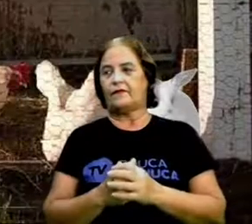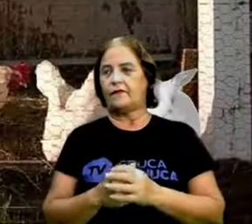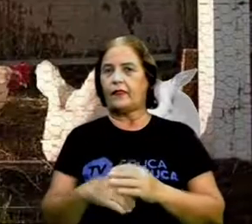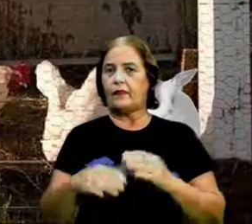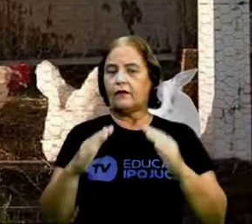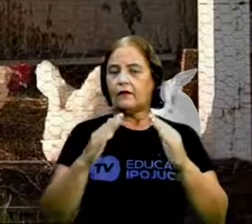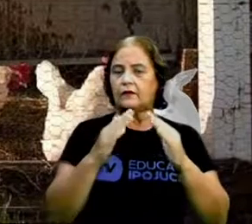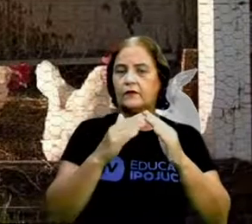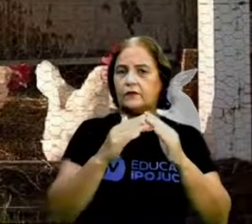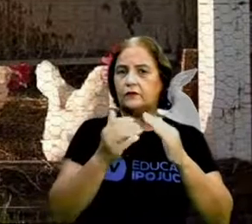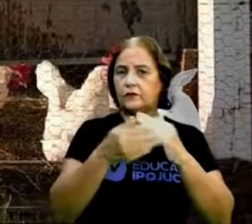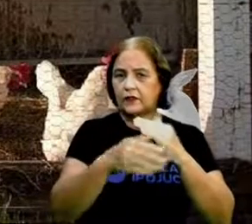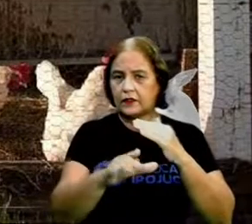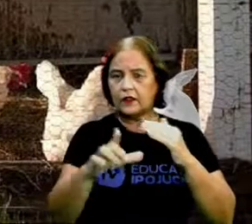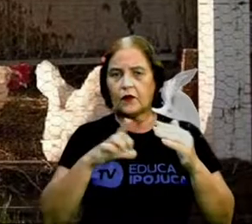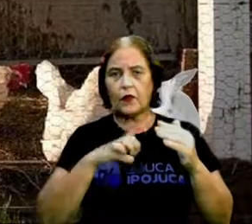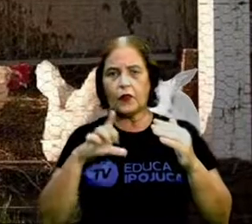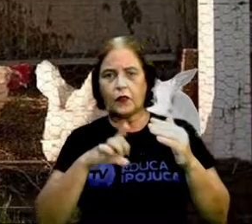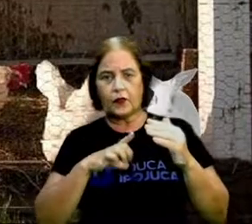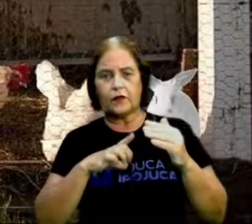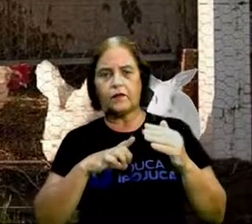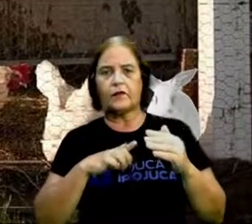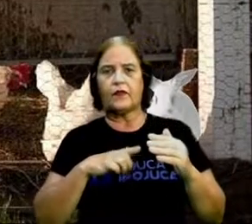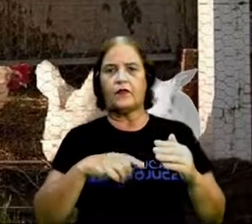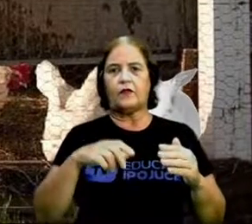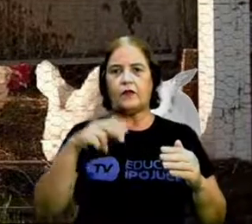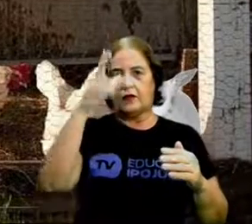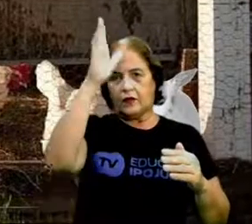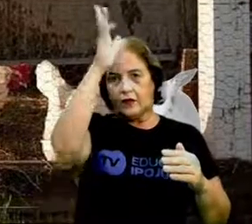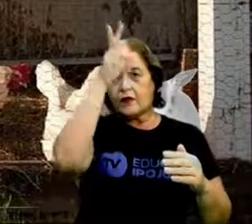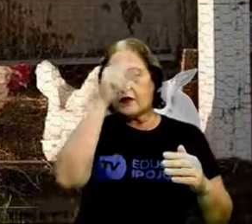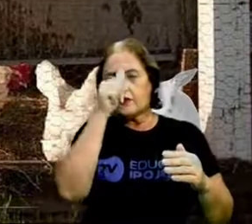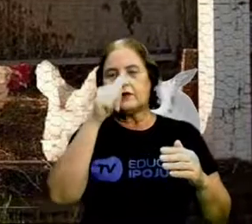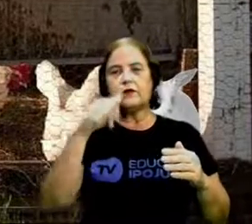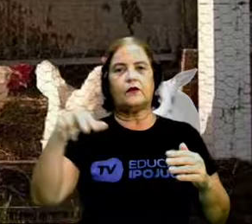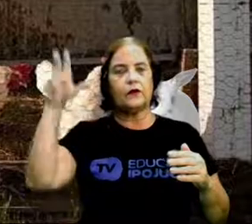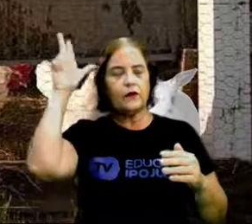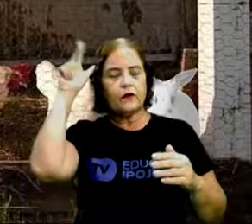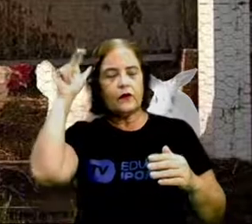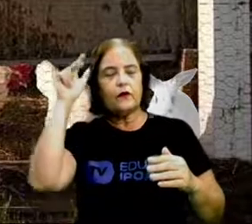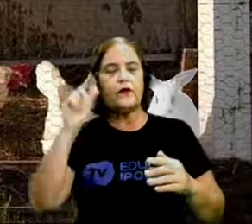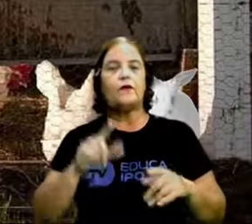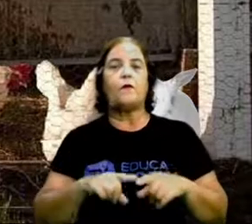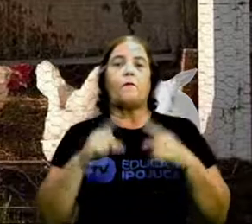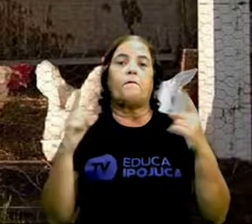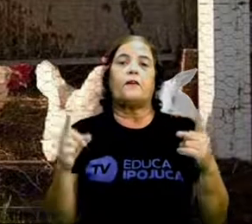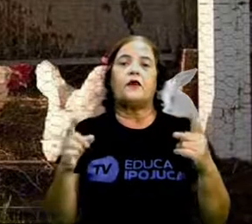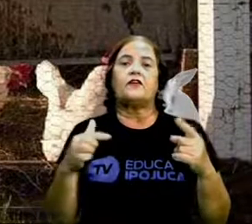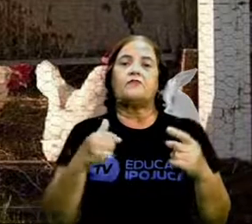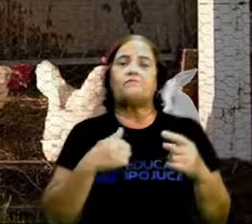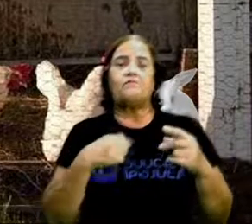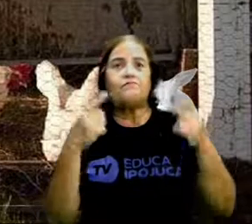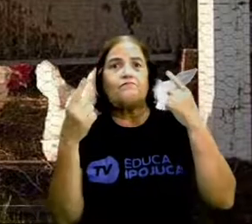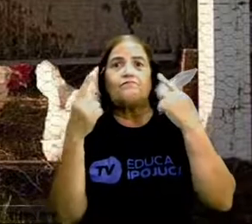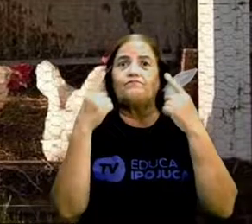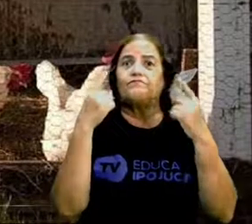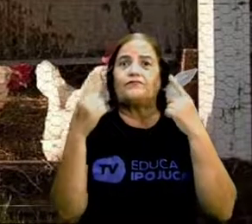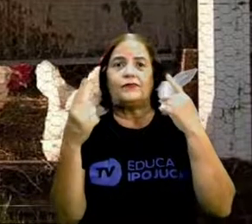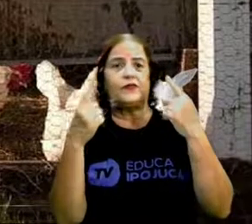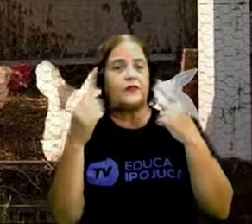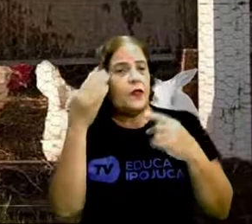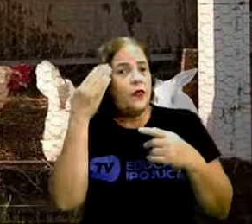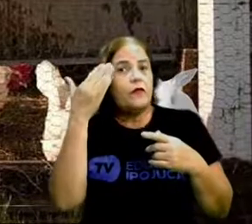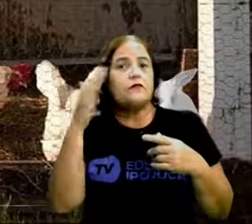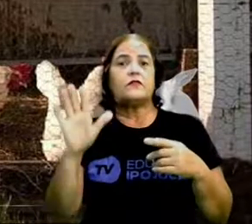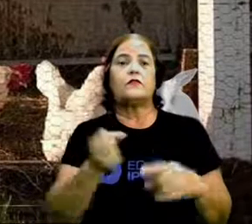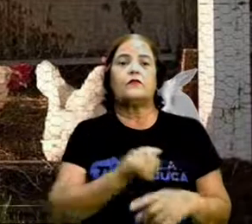Neste quintal há galinhas e há coelhos. Mas estou com muita dúvida, não sei a quantidade de